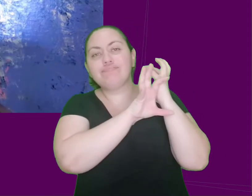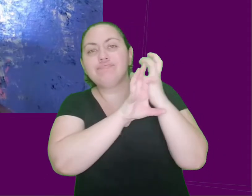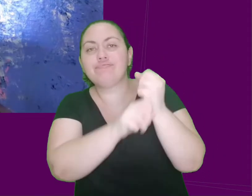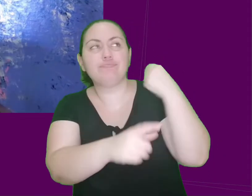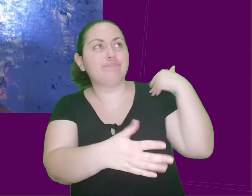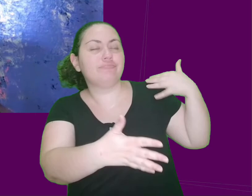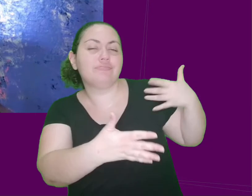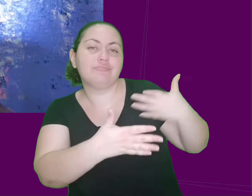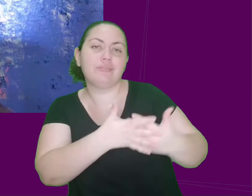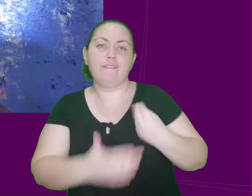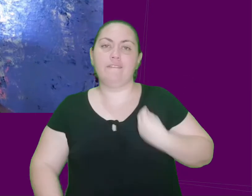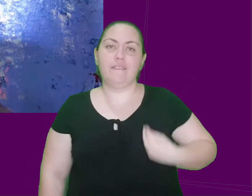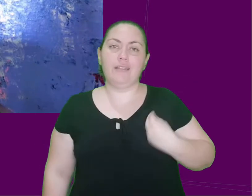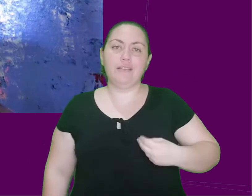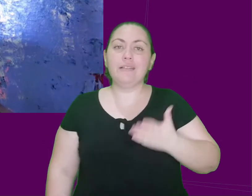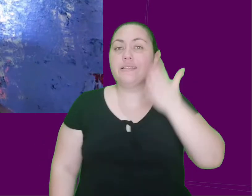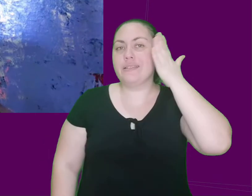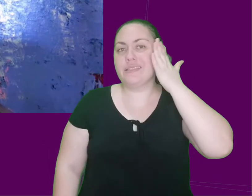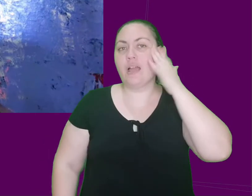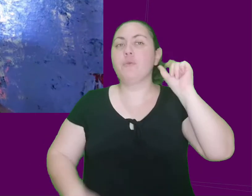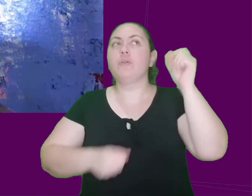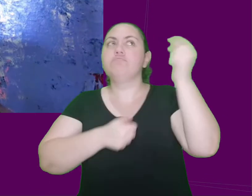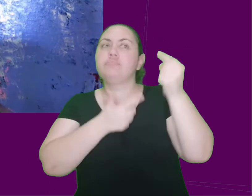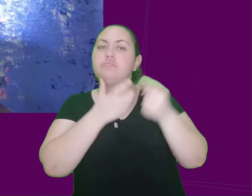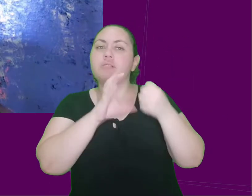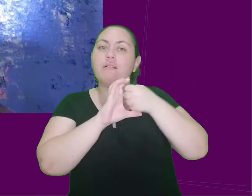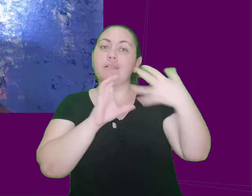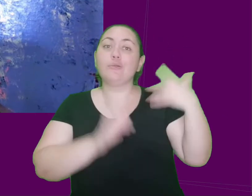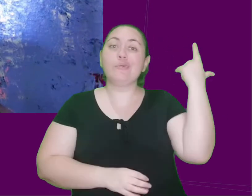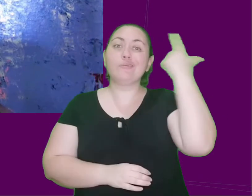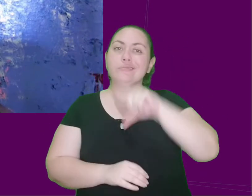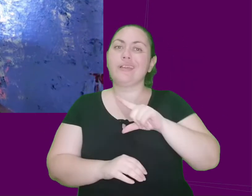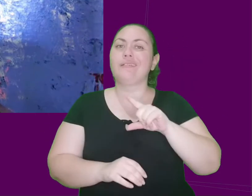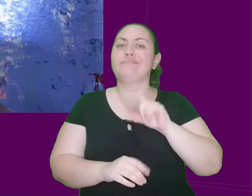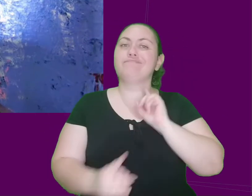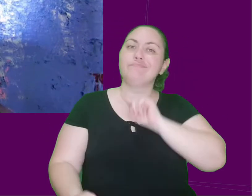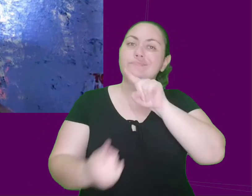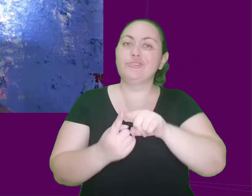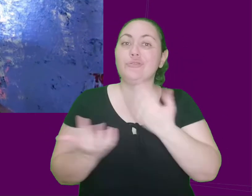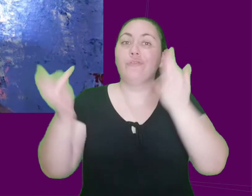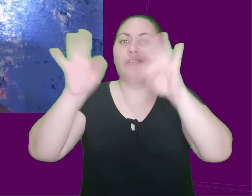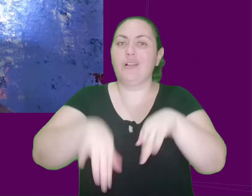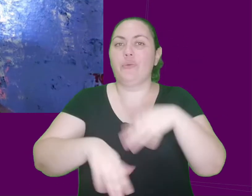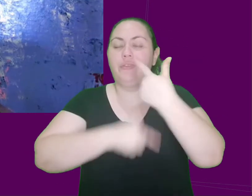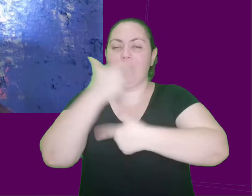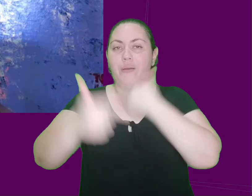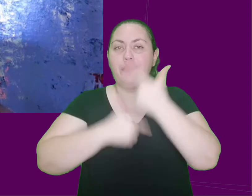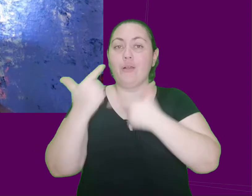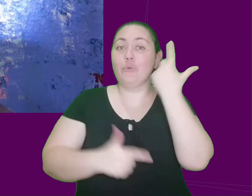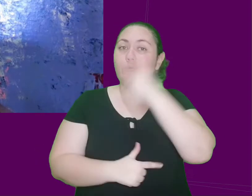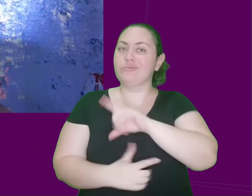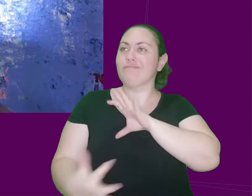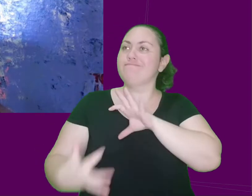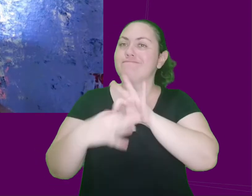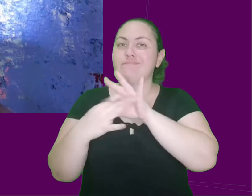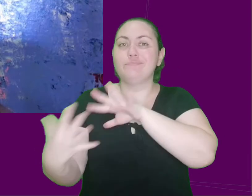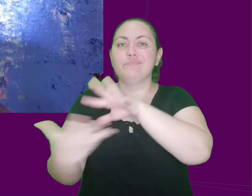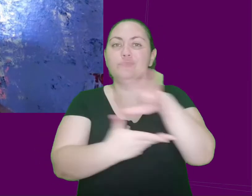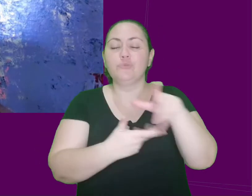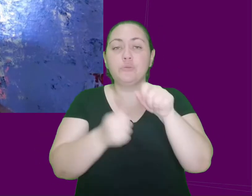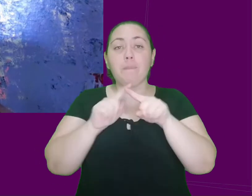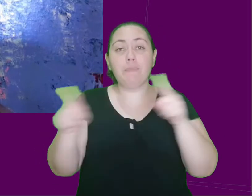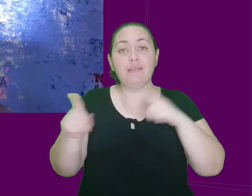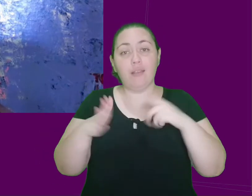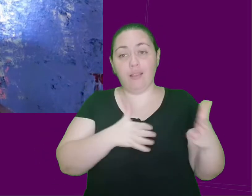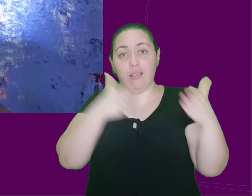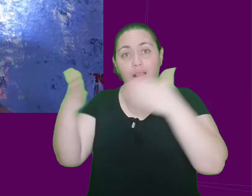jornada e os aspectos responsáveis pelo êxito com o seu trabalho. O sujeito se concilia com o duplo, mas de outro lado a